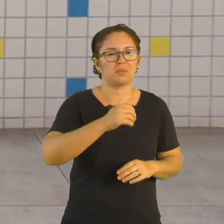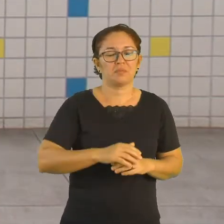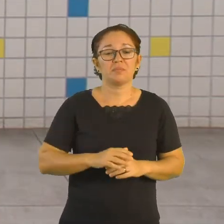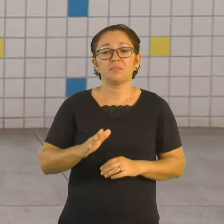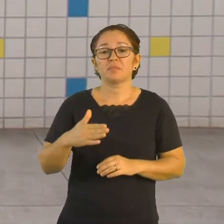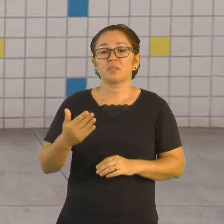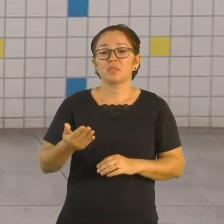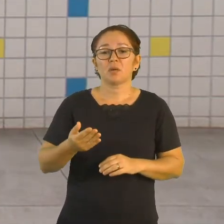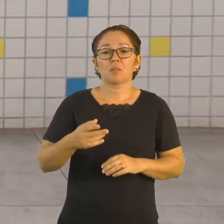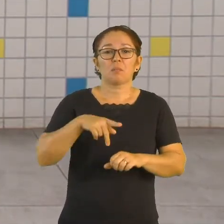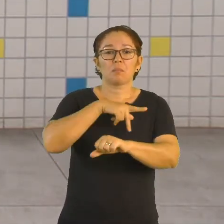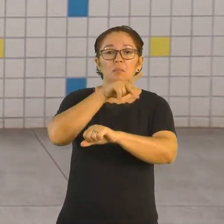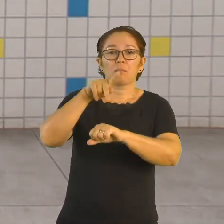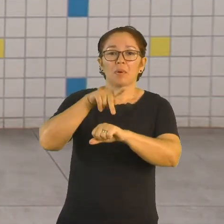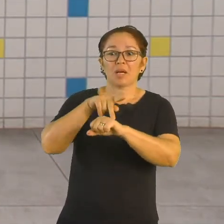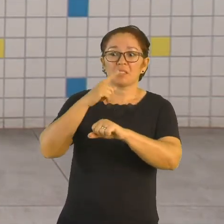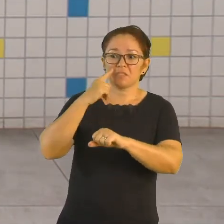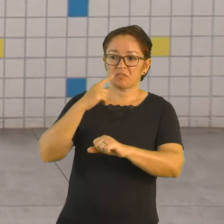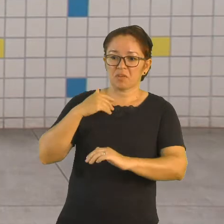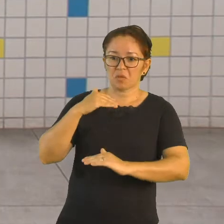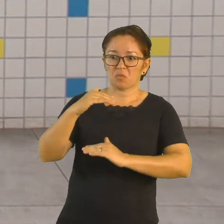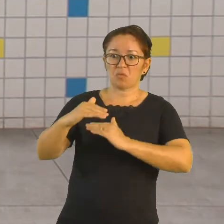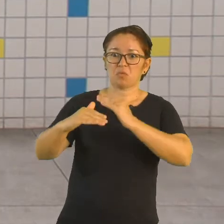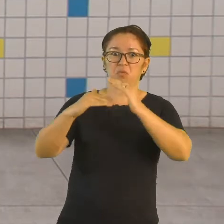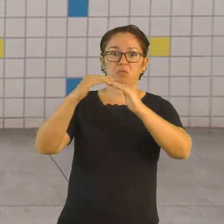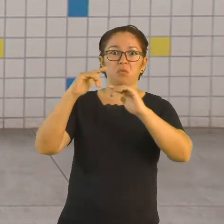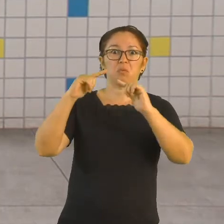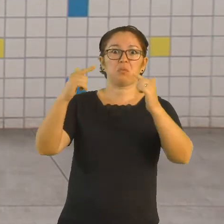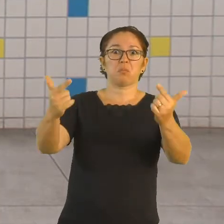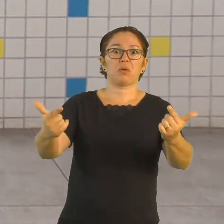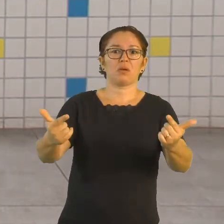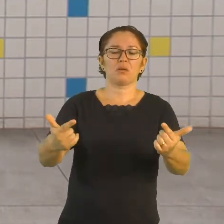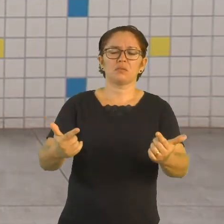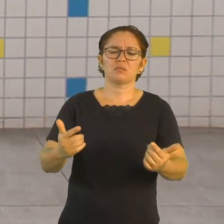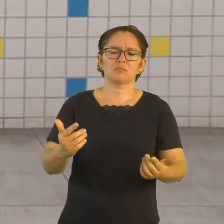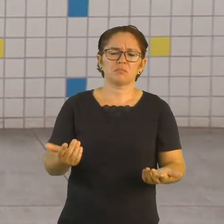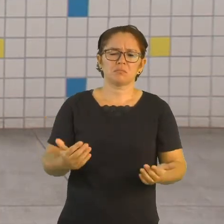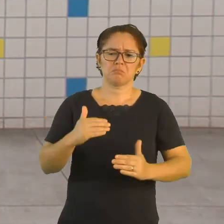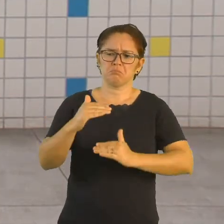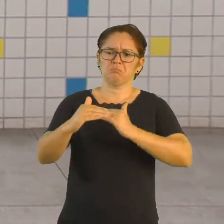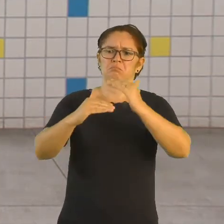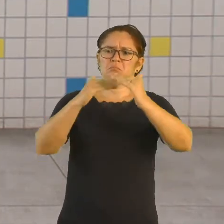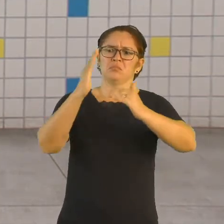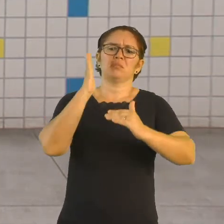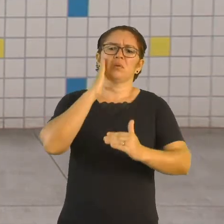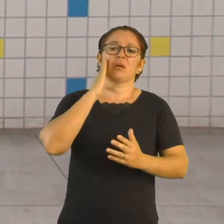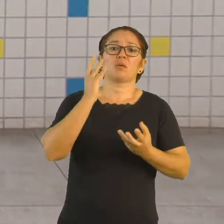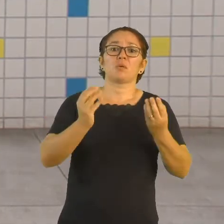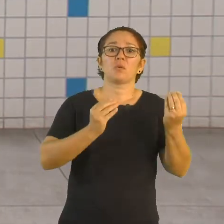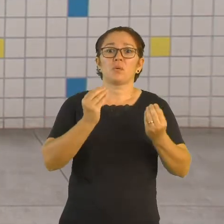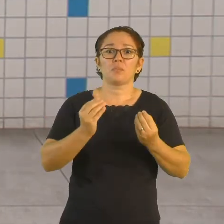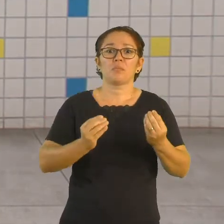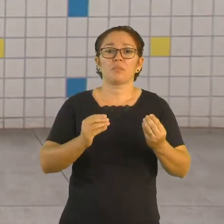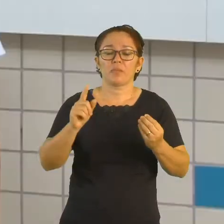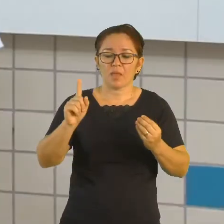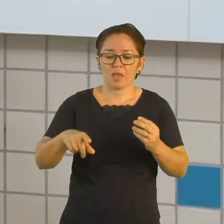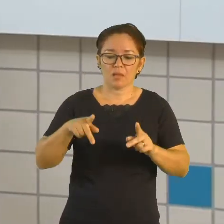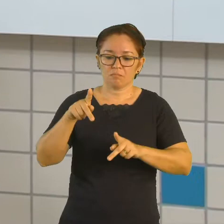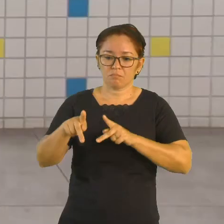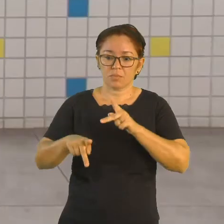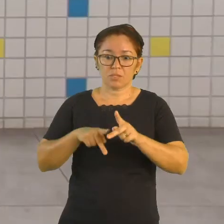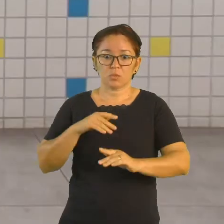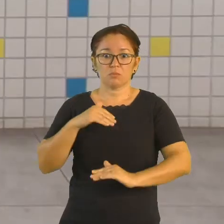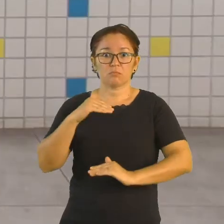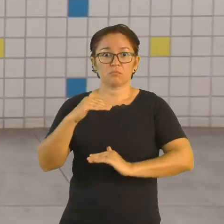elas estão o Índice de Desenvolvimento Humano. O que será o Índice de Desenvolvimento Humano,